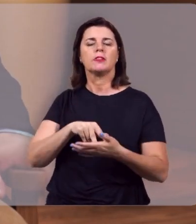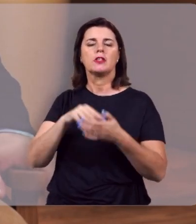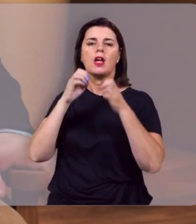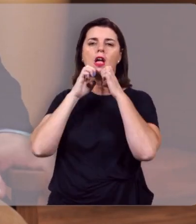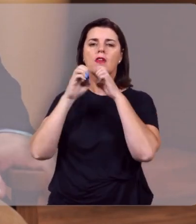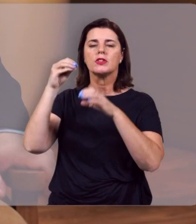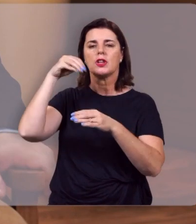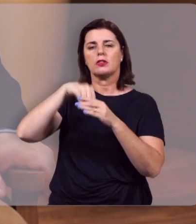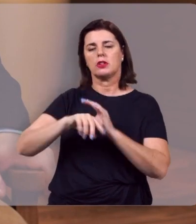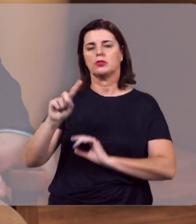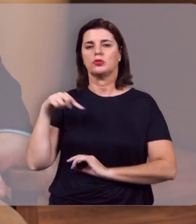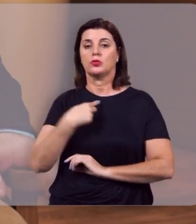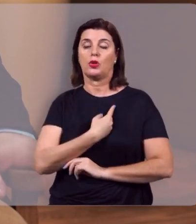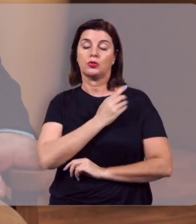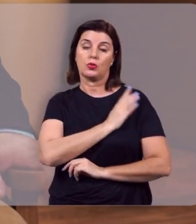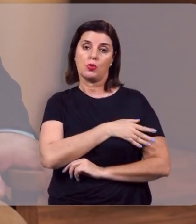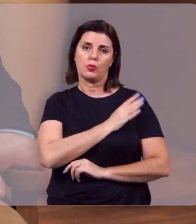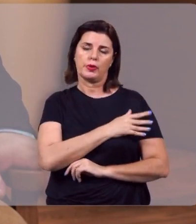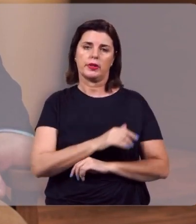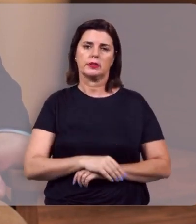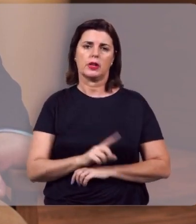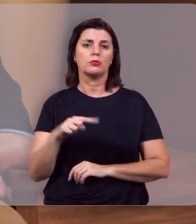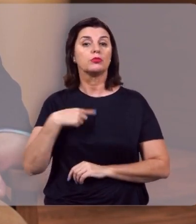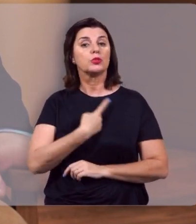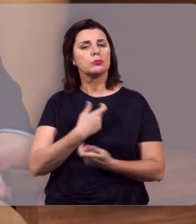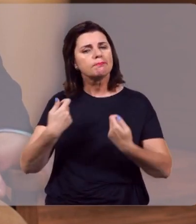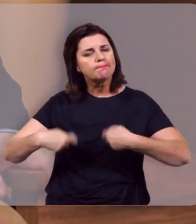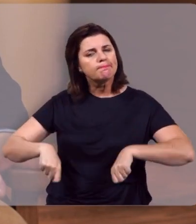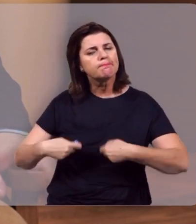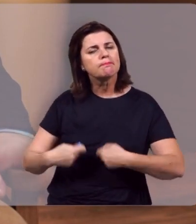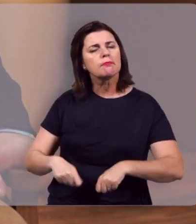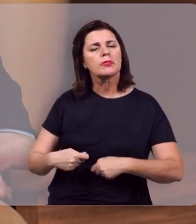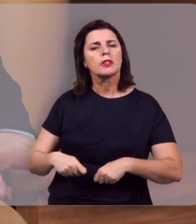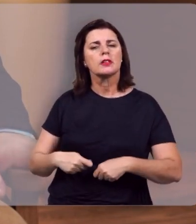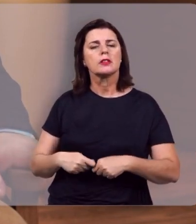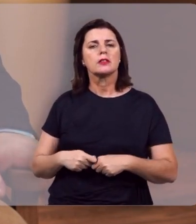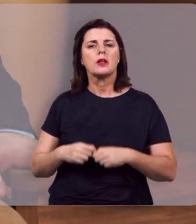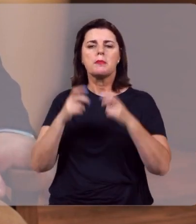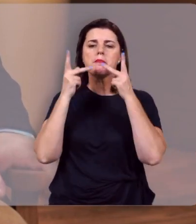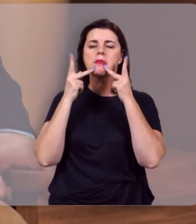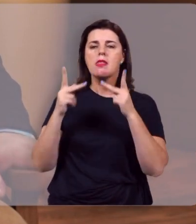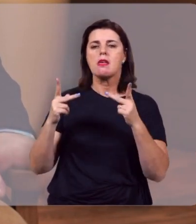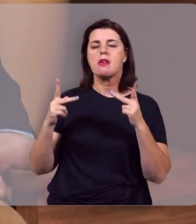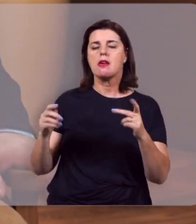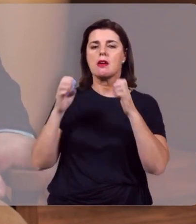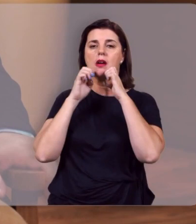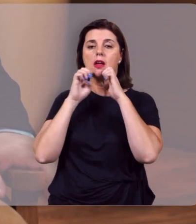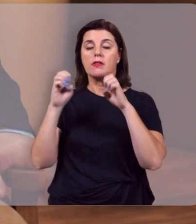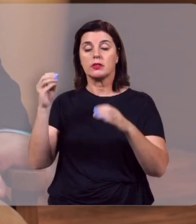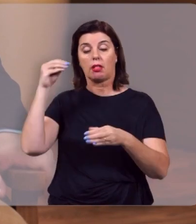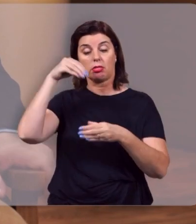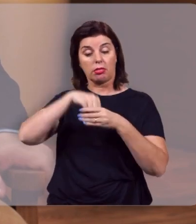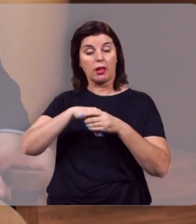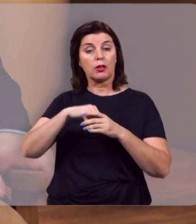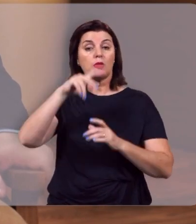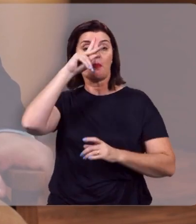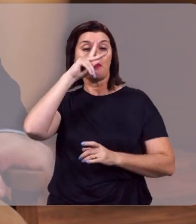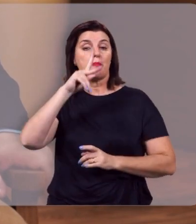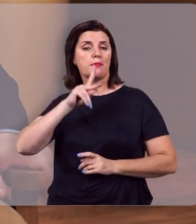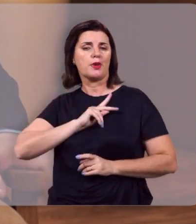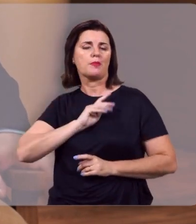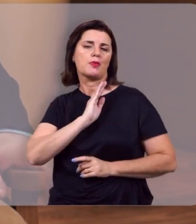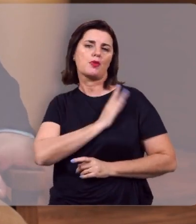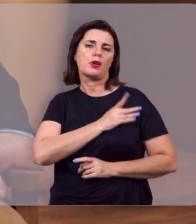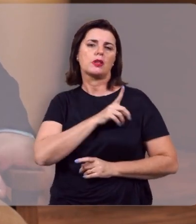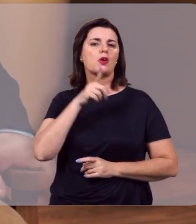do Evangelho no nosso coração, e nós mesmos precisamos pregar o Evangelho para o nosso coração todos